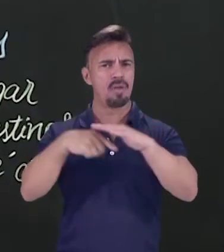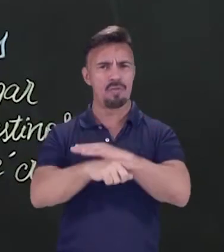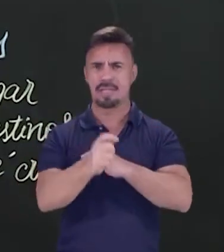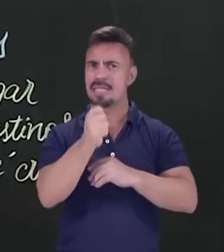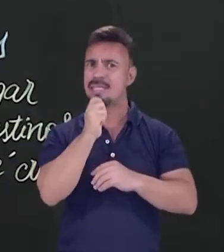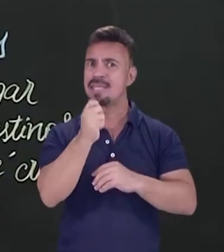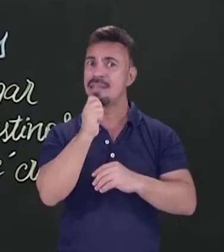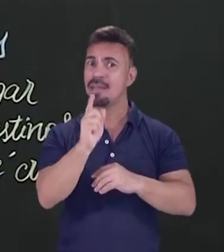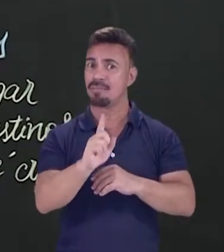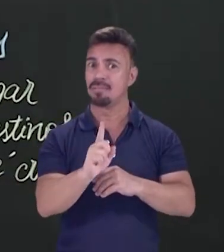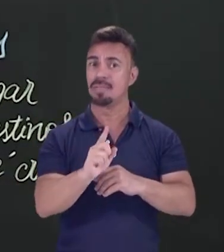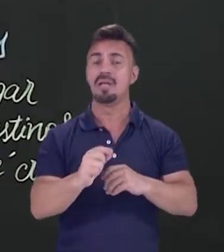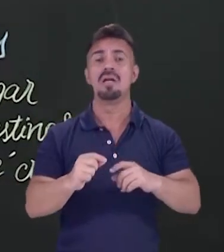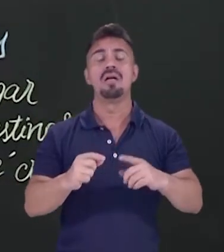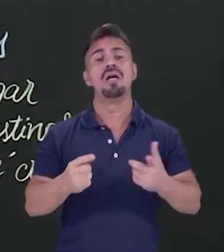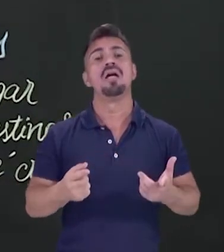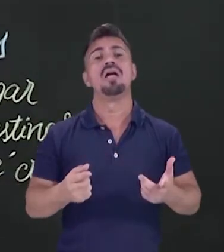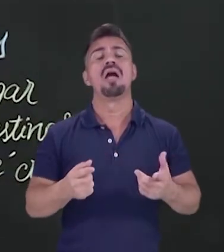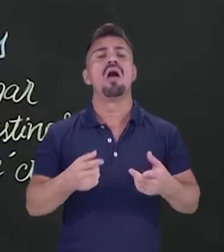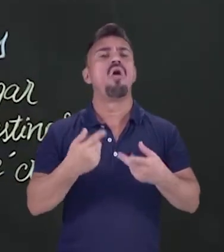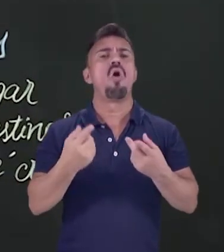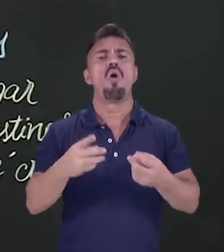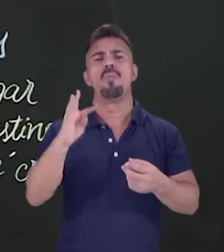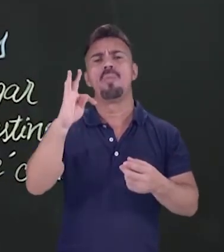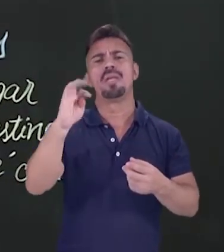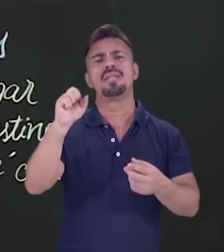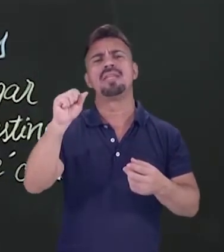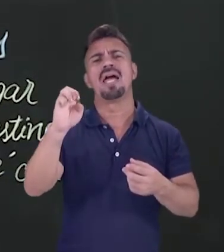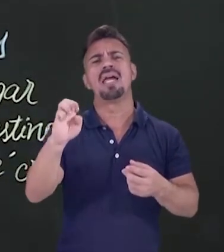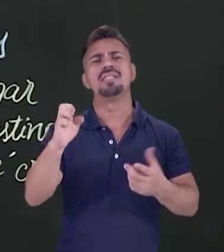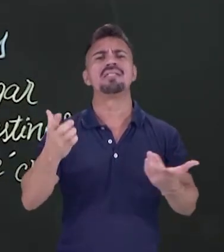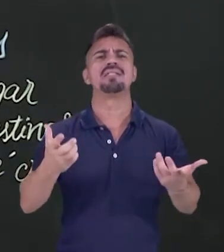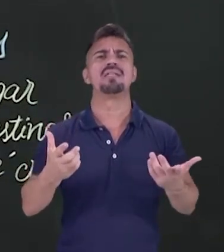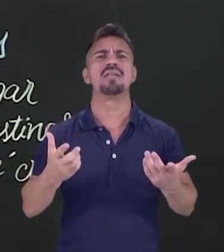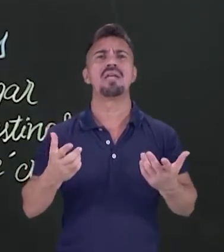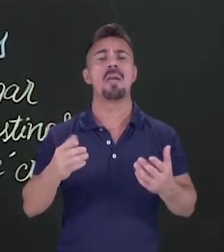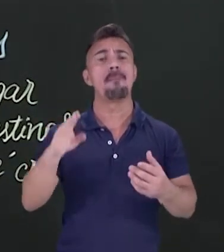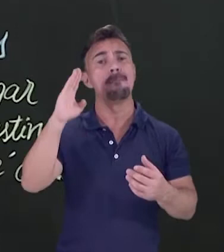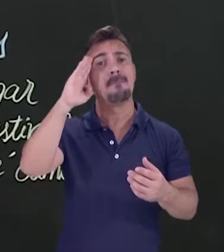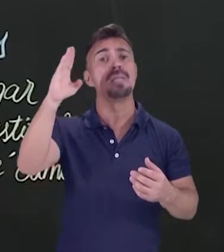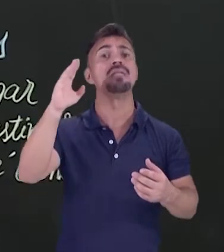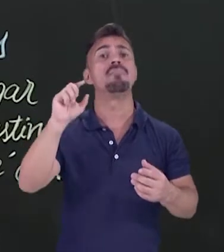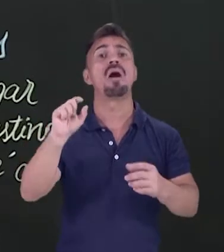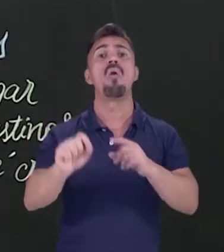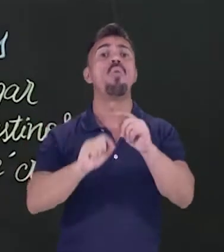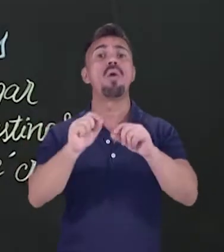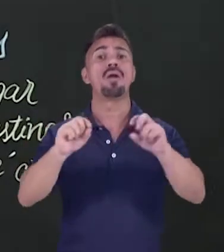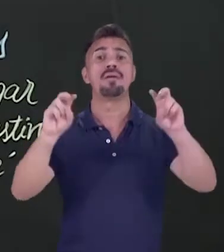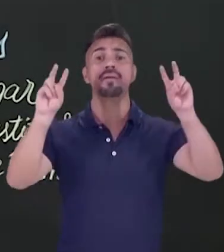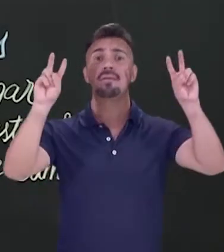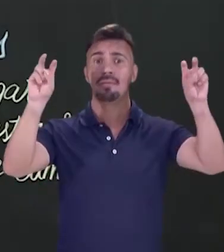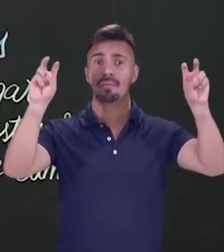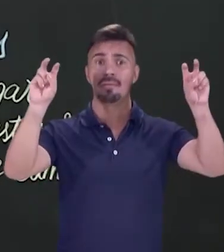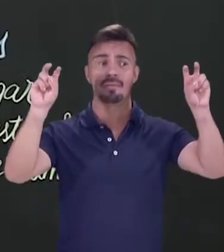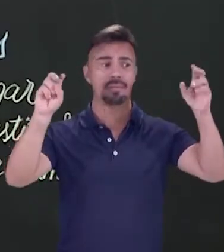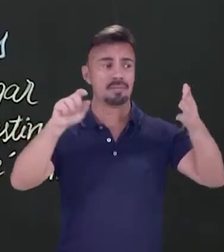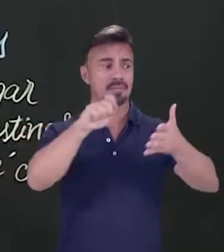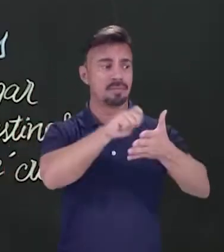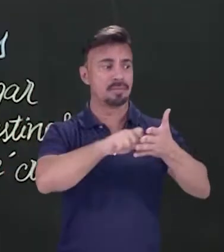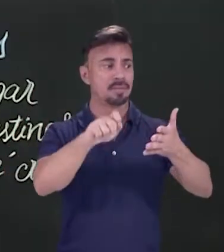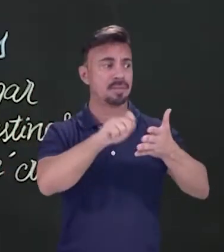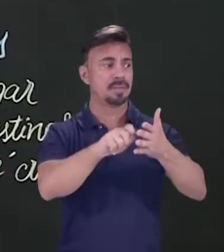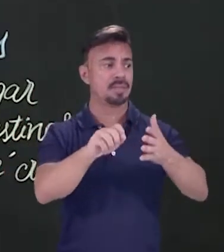aprofundamento. Você apresenta aqui na introdução o que a gente chama de tese, ou seja, o ponto de vista principal sobre um assunto. Já a gente vai ver